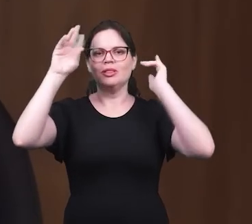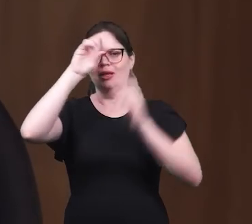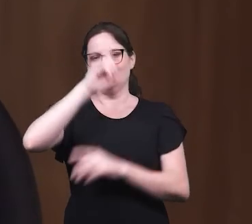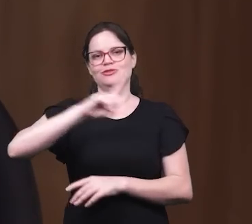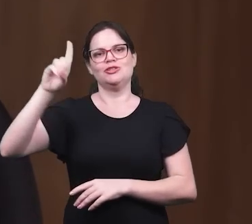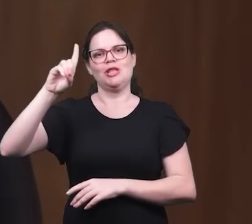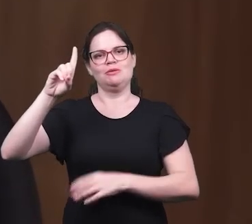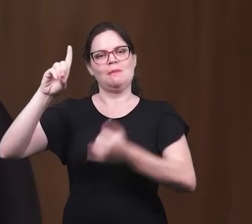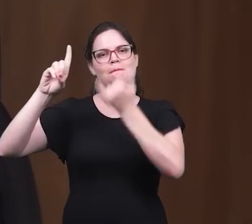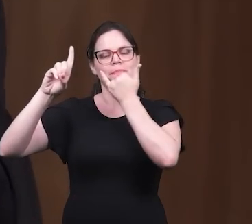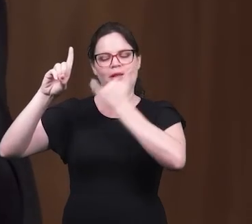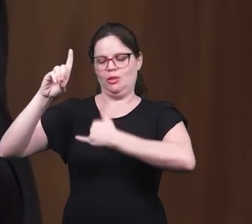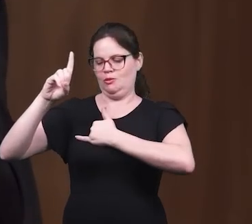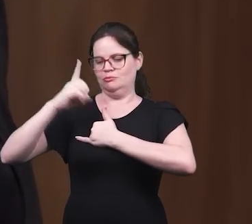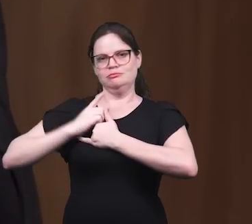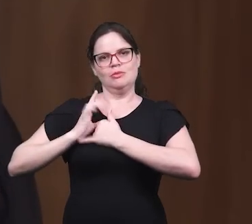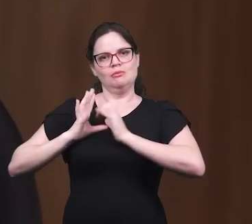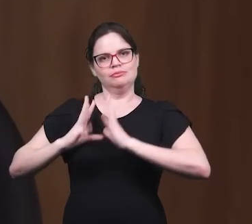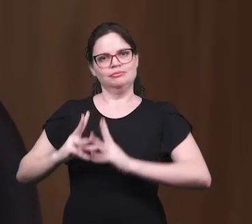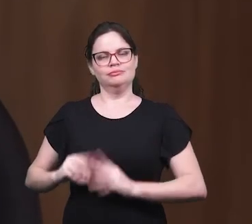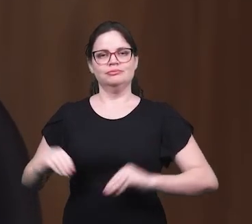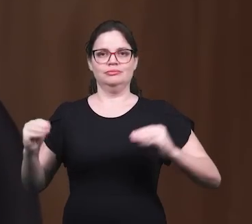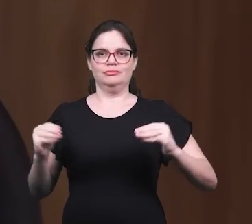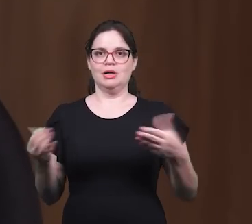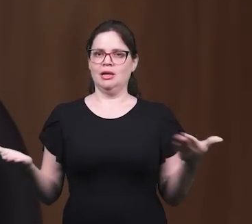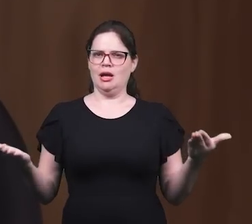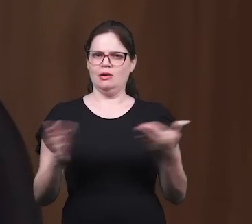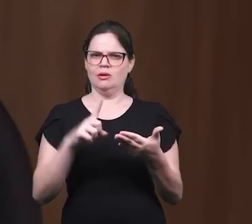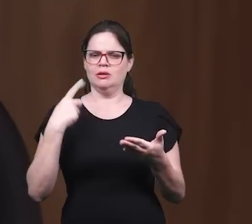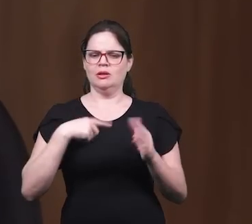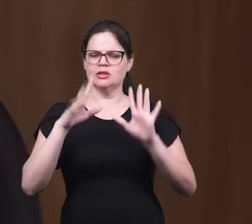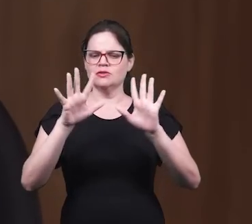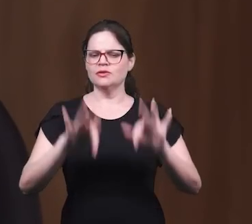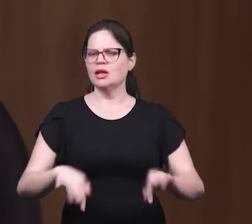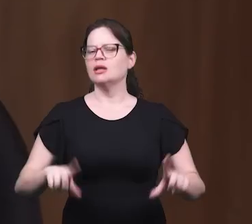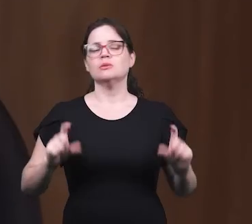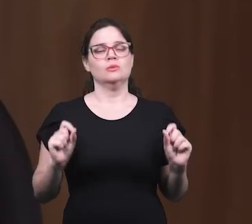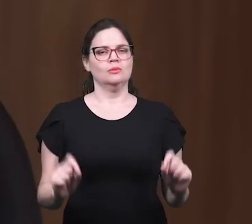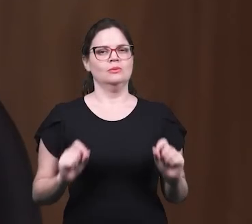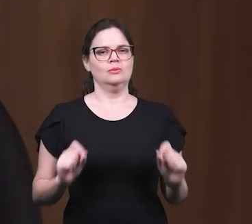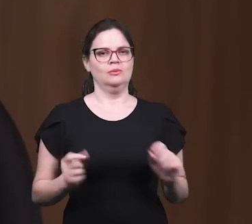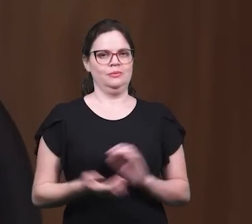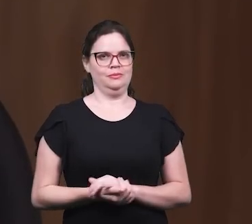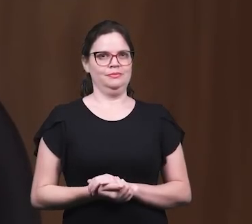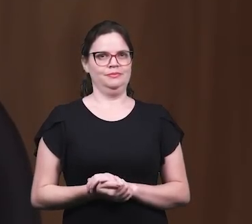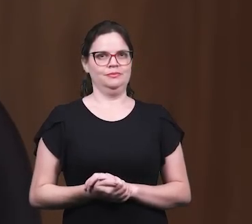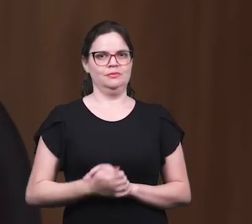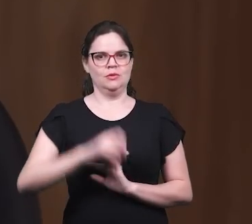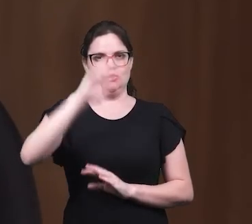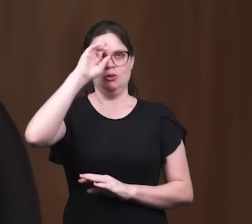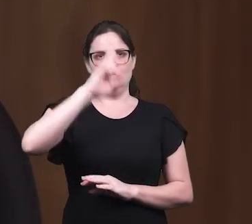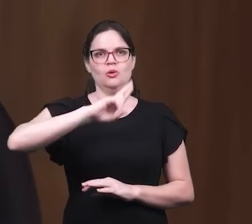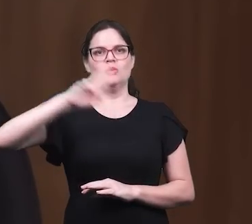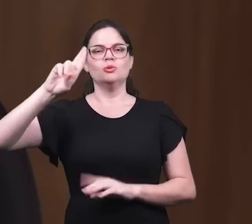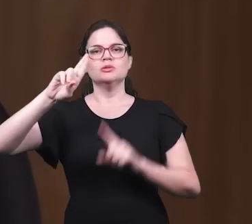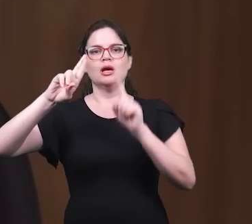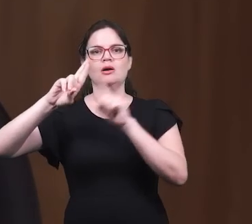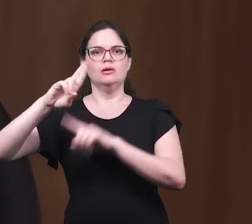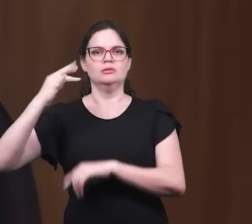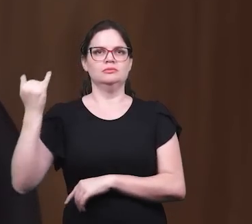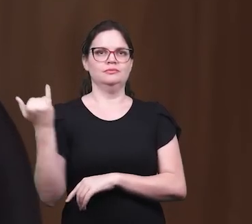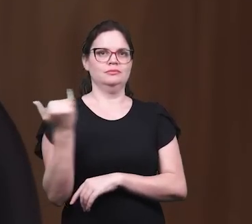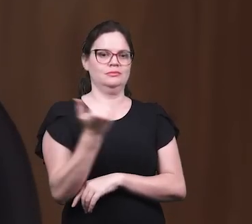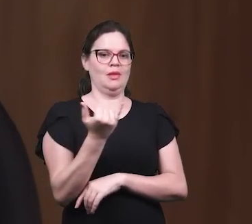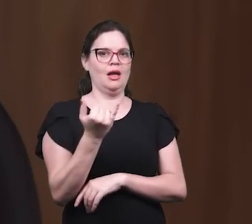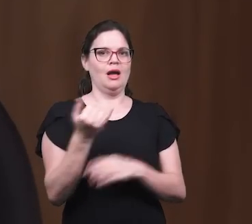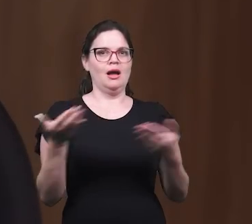pecado do mundo. Porém, podemos encerrar aqui e dizer o seguinte: quando o Senhor vai se referir agora à